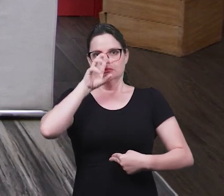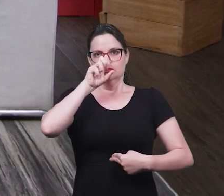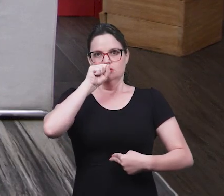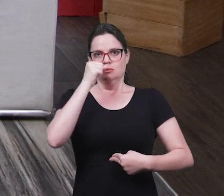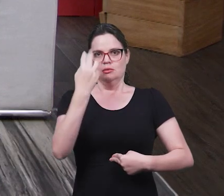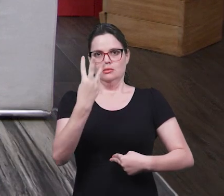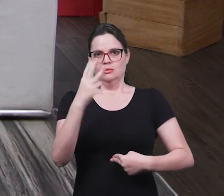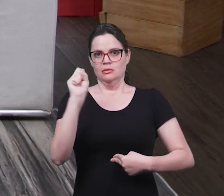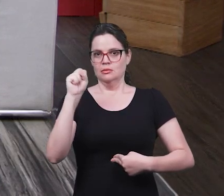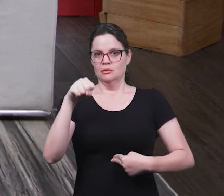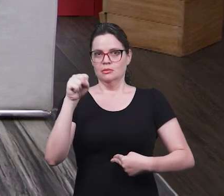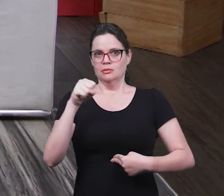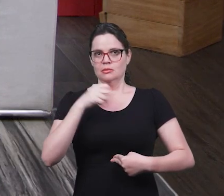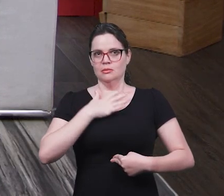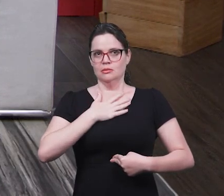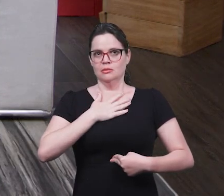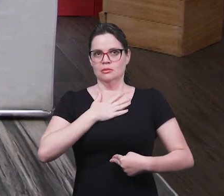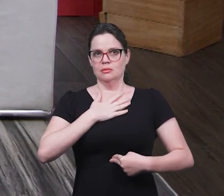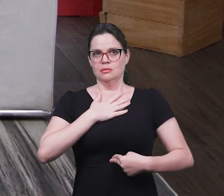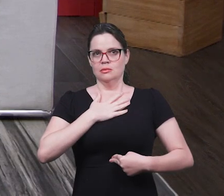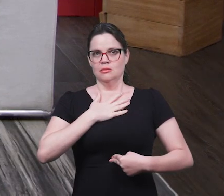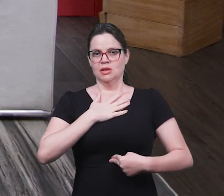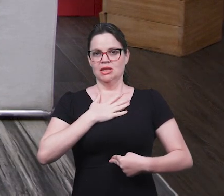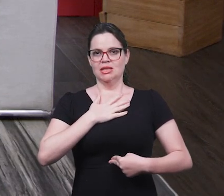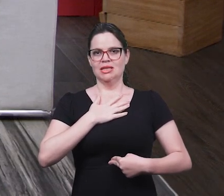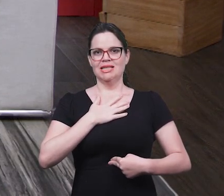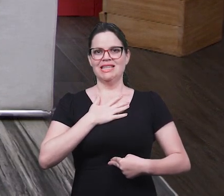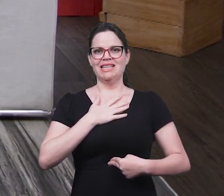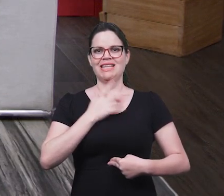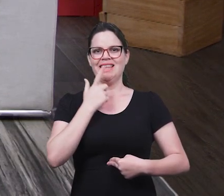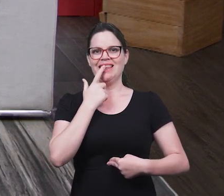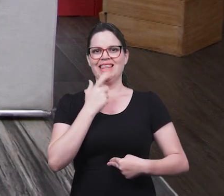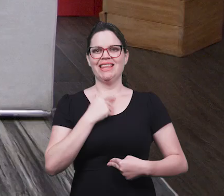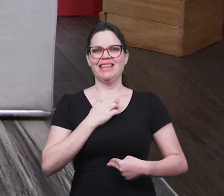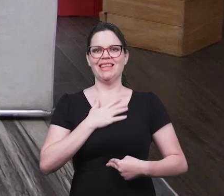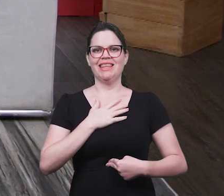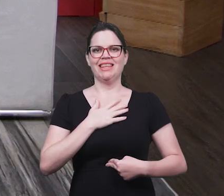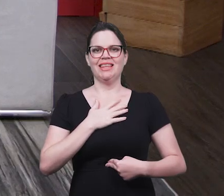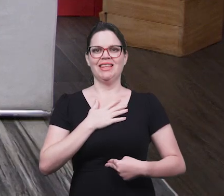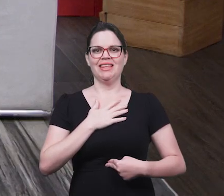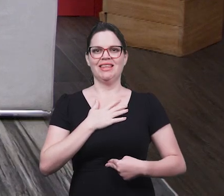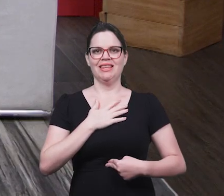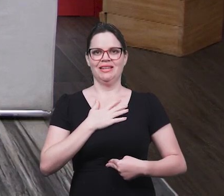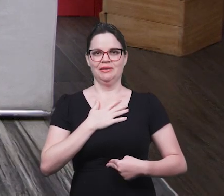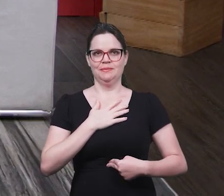vai segurar 3 segundos e vai soltar num S prolongado.